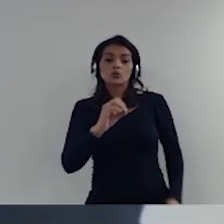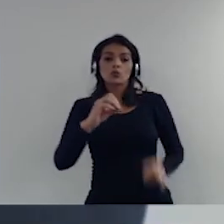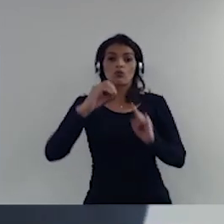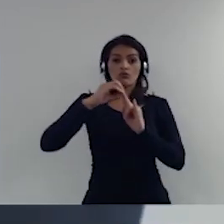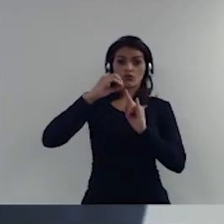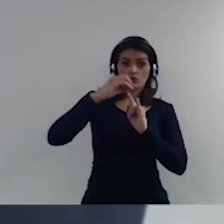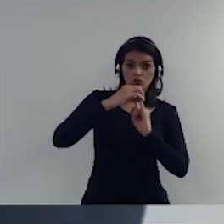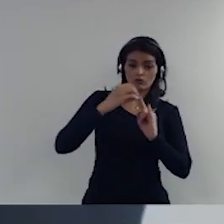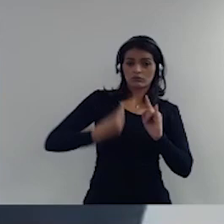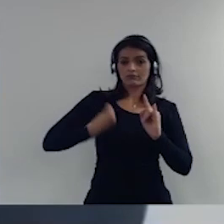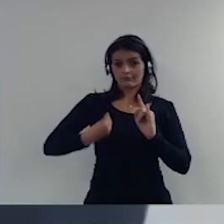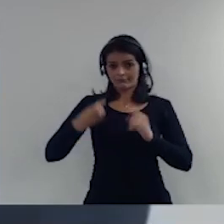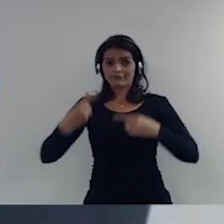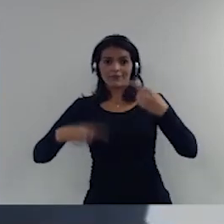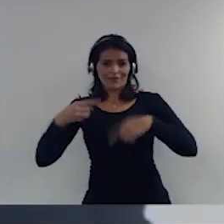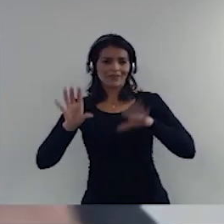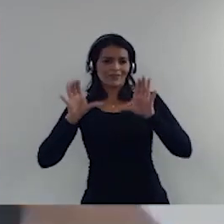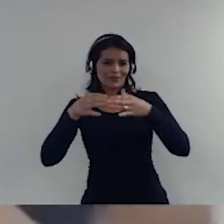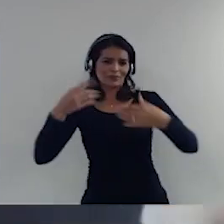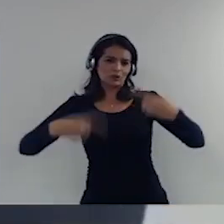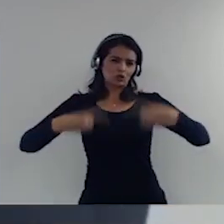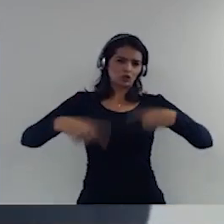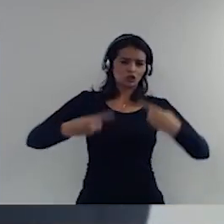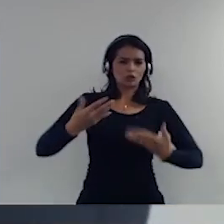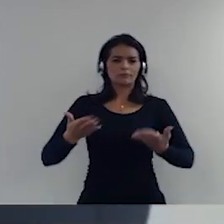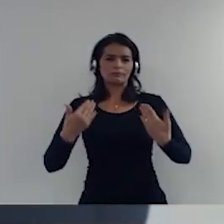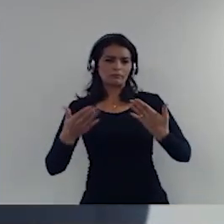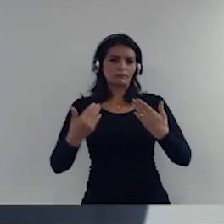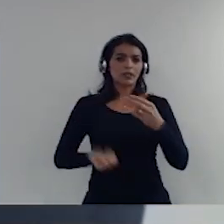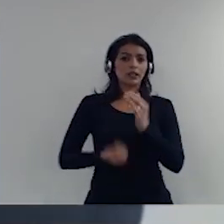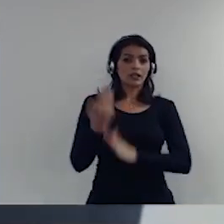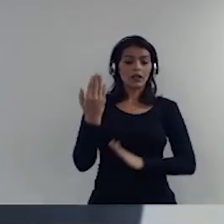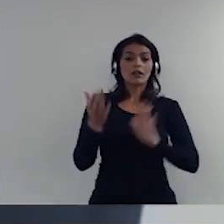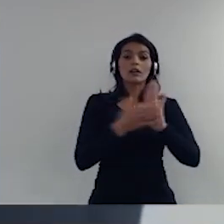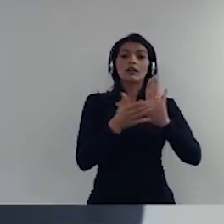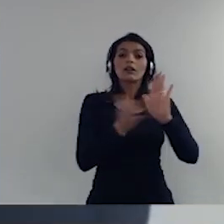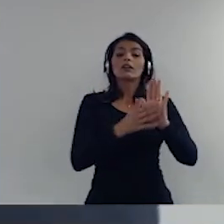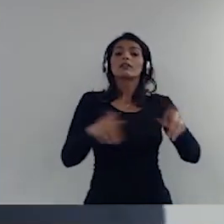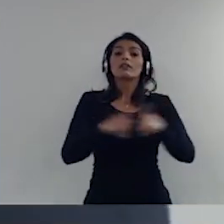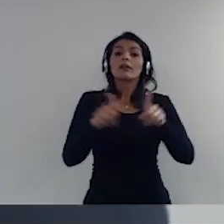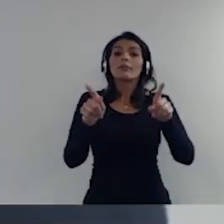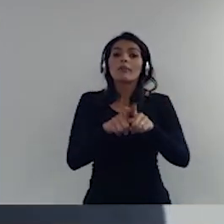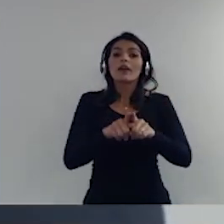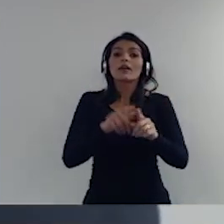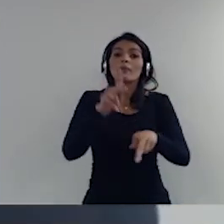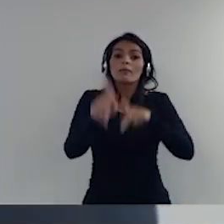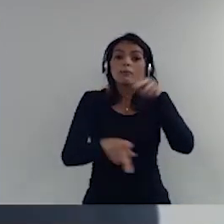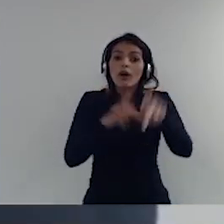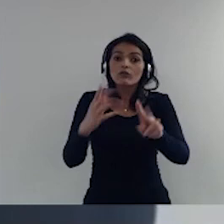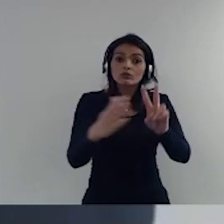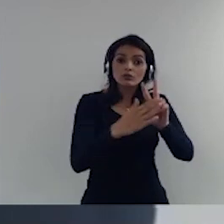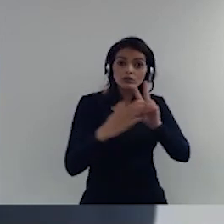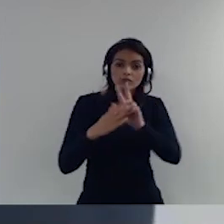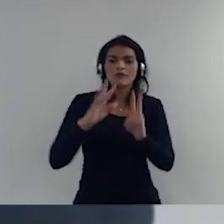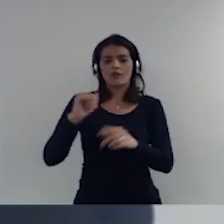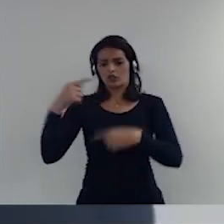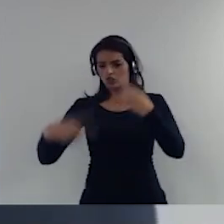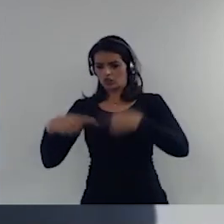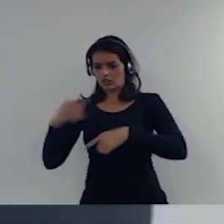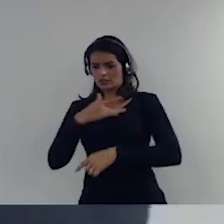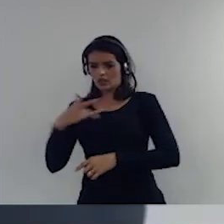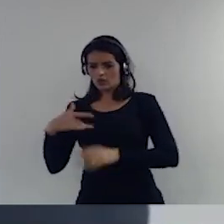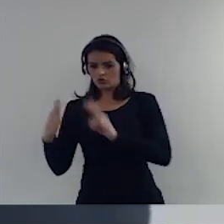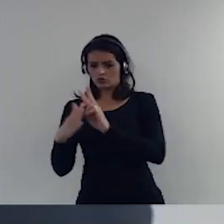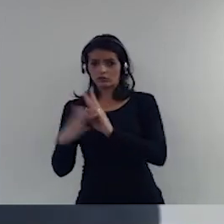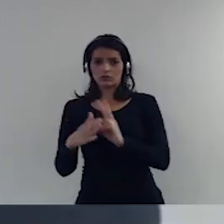Fiocruz, estão nesse debate. E, obviamente, os povos indígenas. A gente não tem como debater saúde